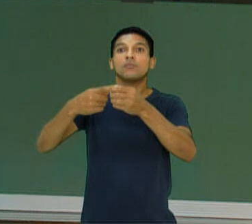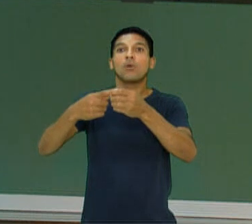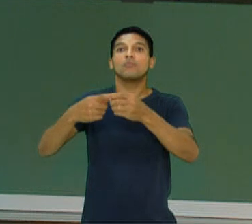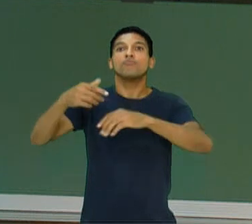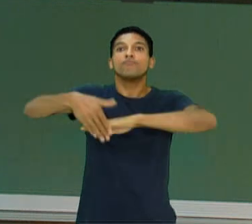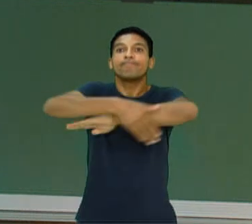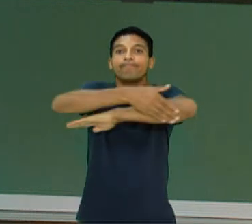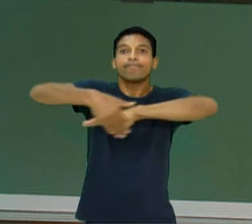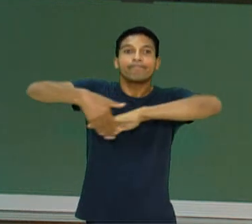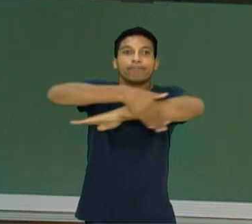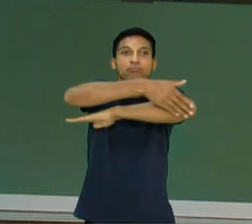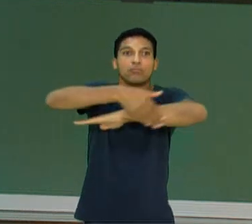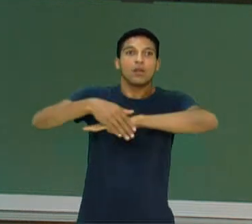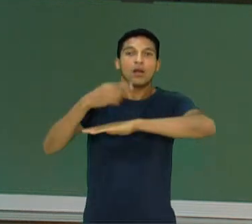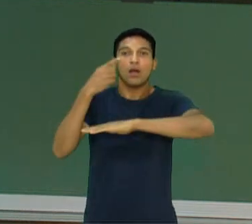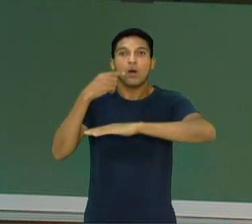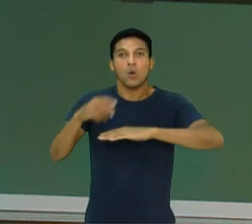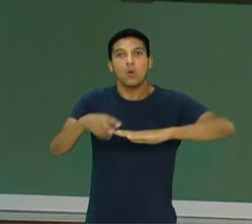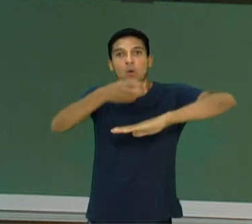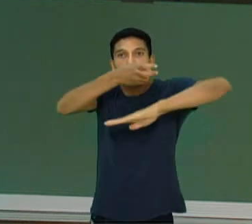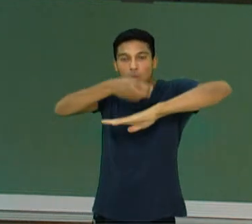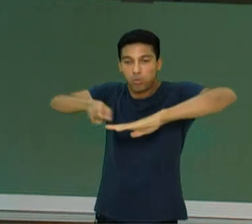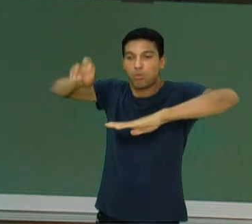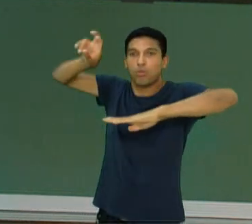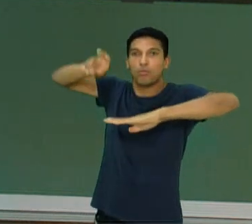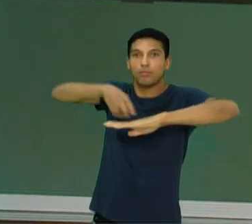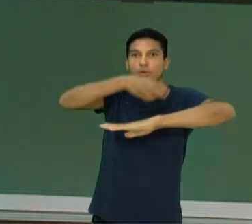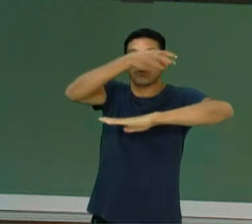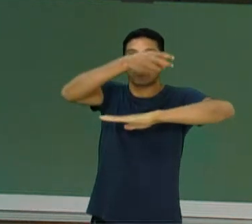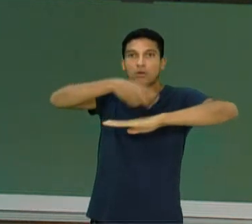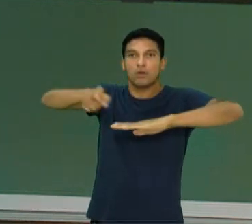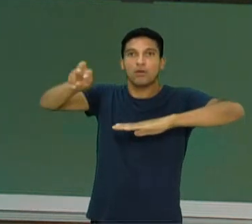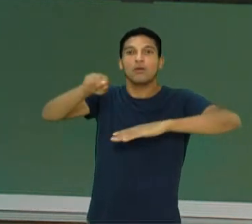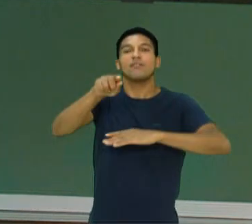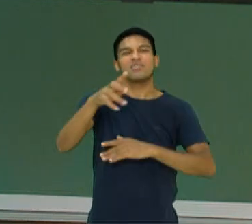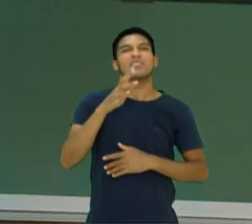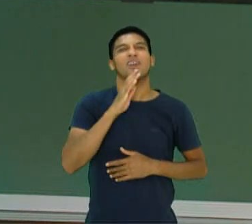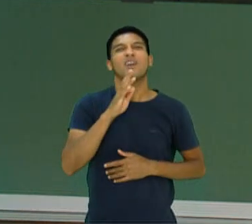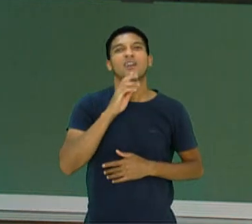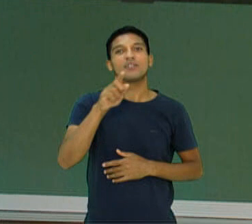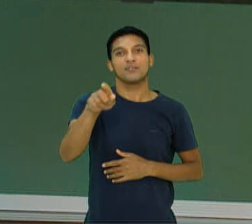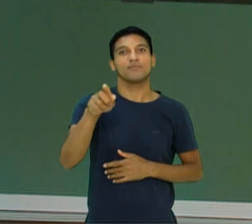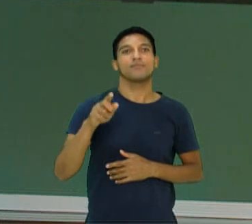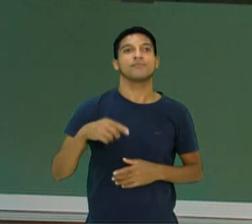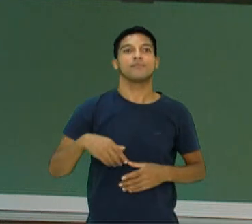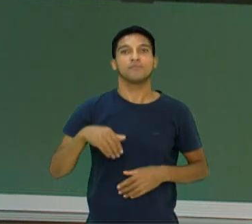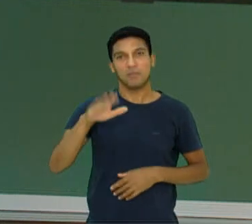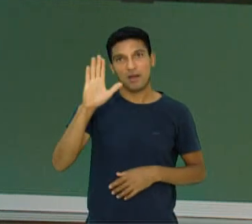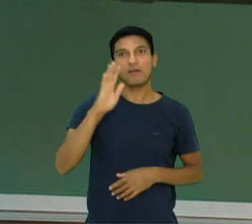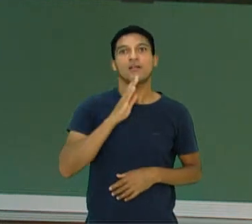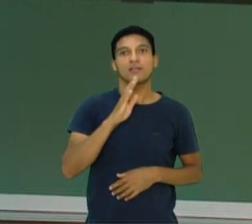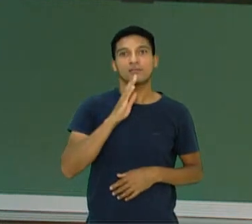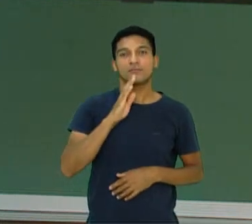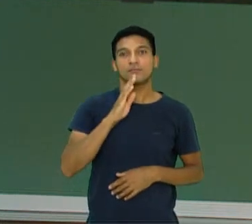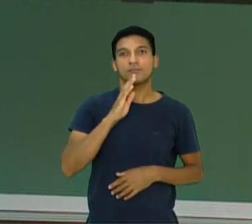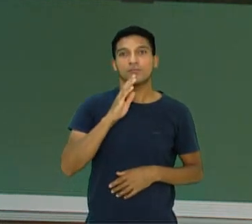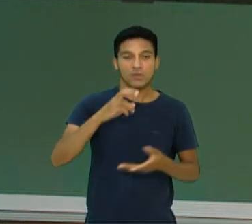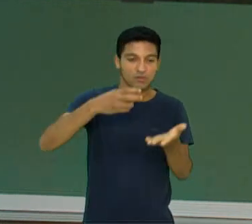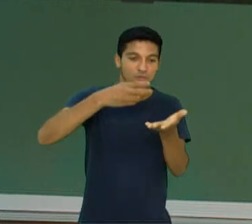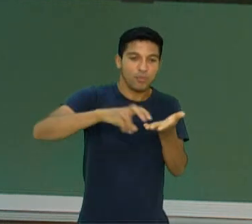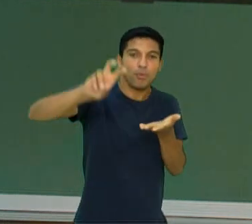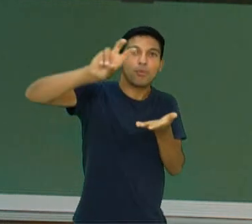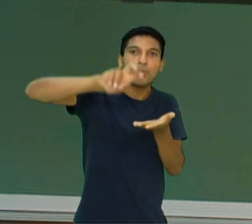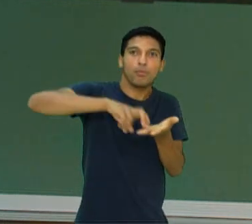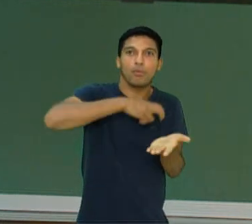essa prática, tá? Então, uma das mais conhecidas, eu acredito que todos vocês conheçam, talvez alguns até